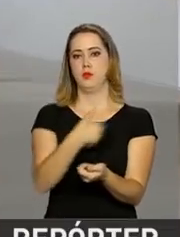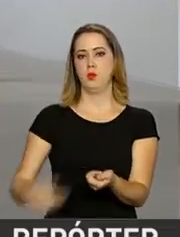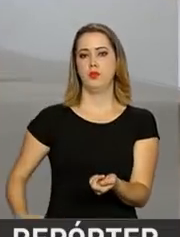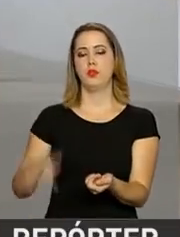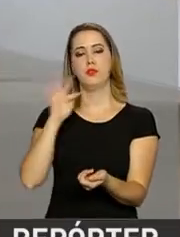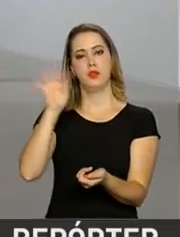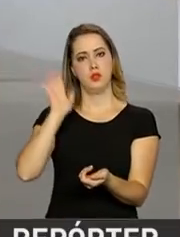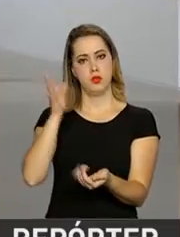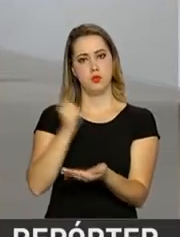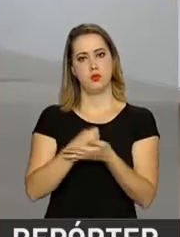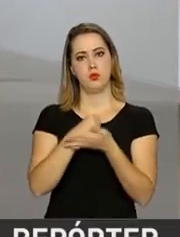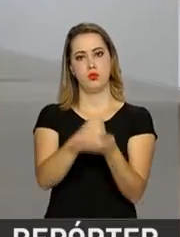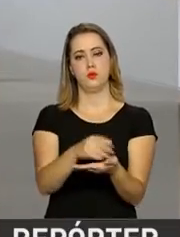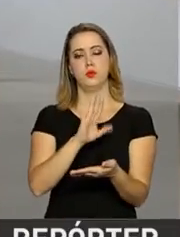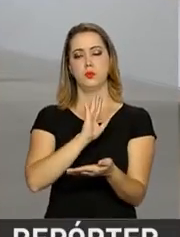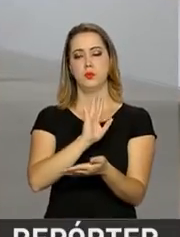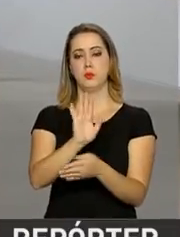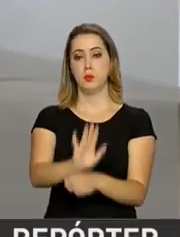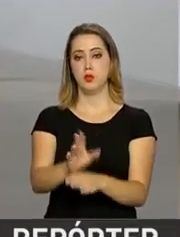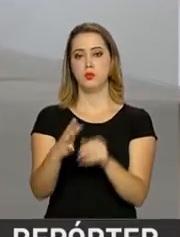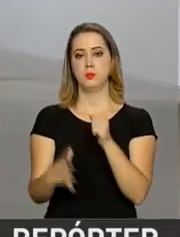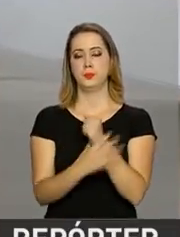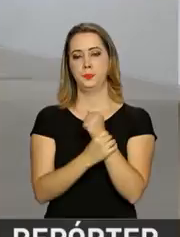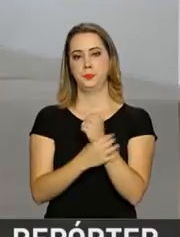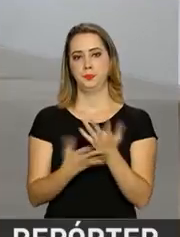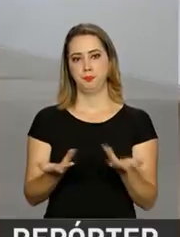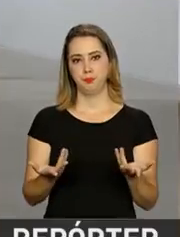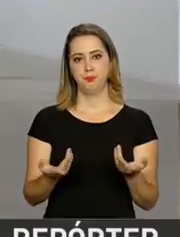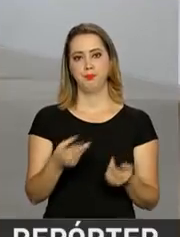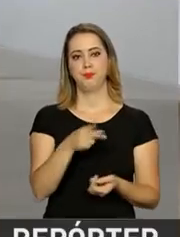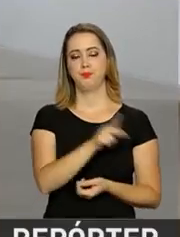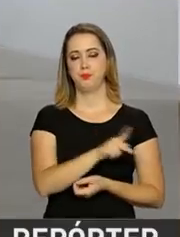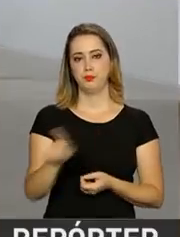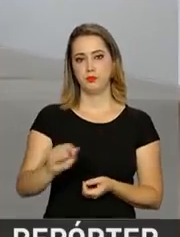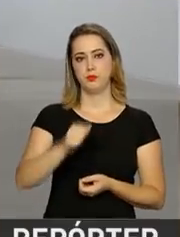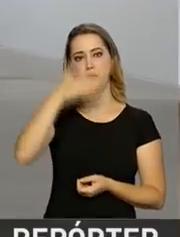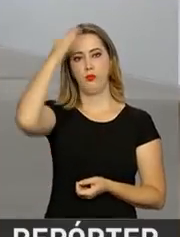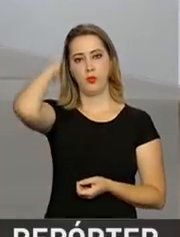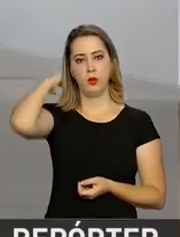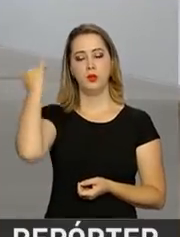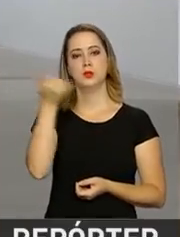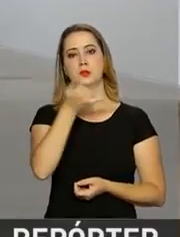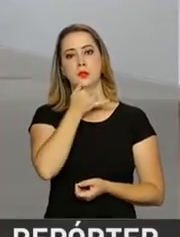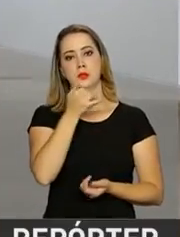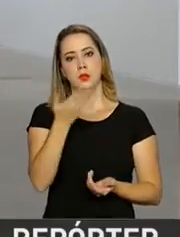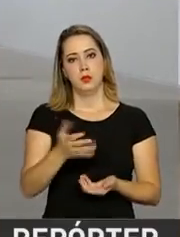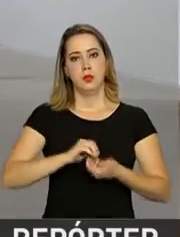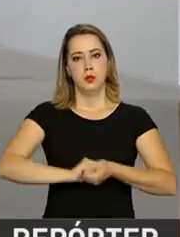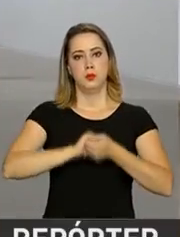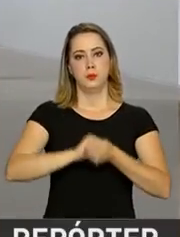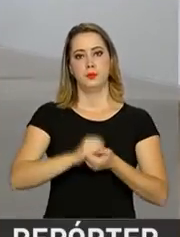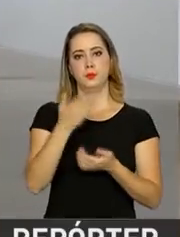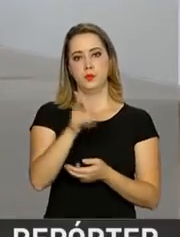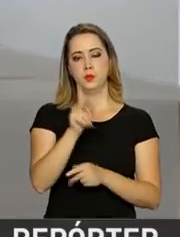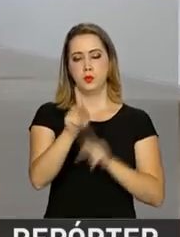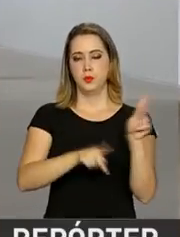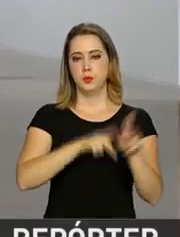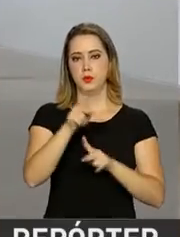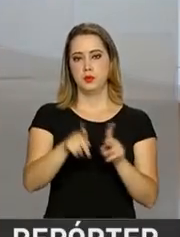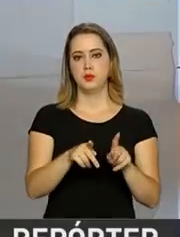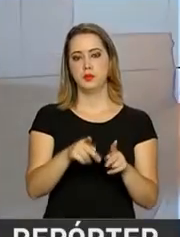pública do estado o presidente michel temer lamentou o episódio e se solidarizou com o povo do estado